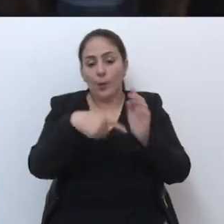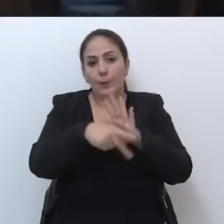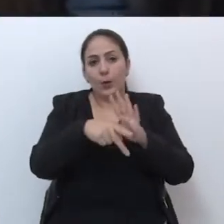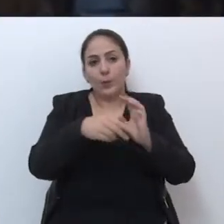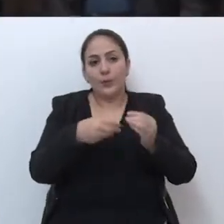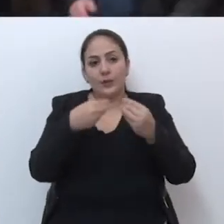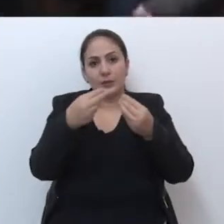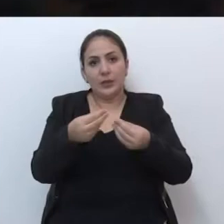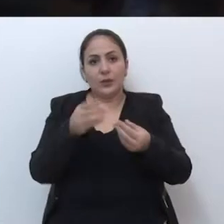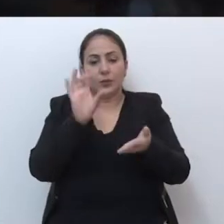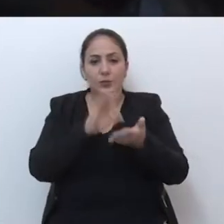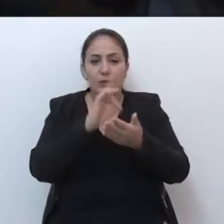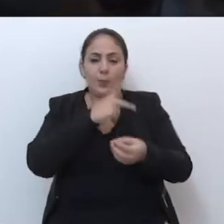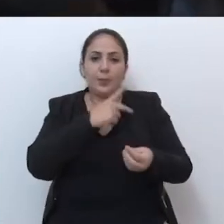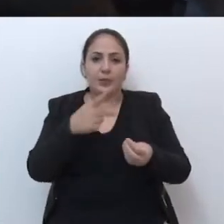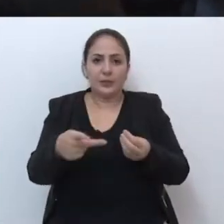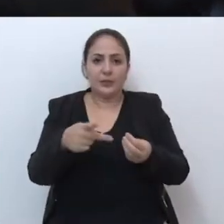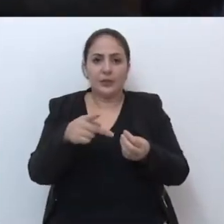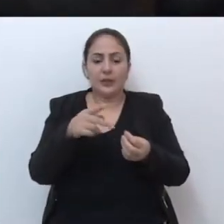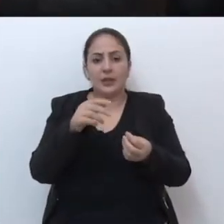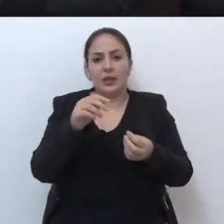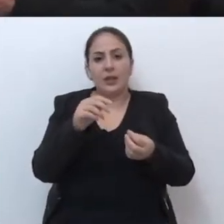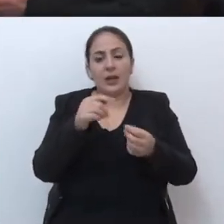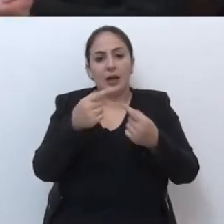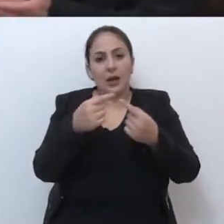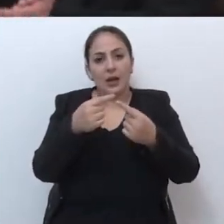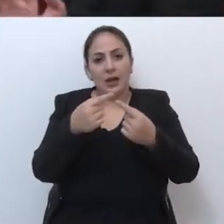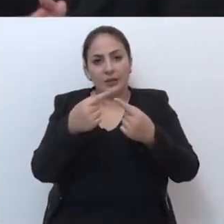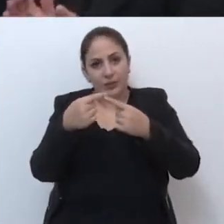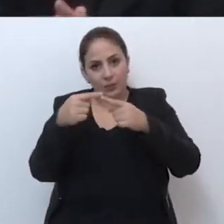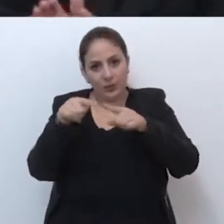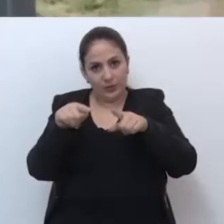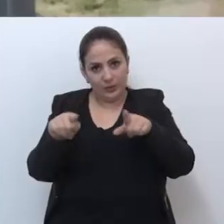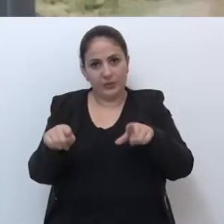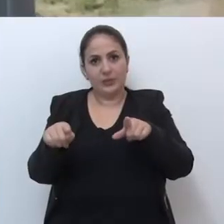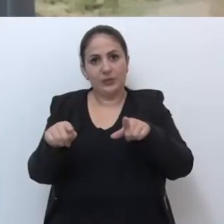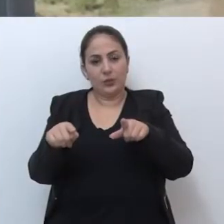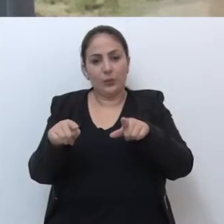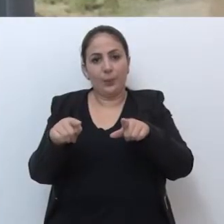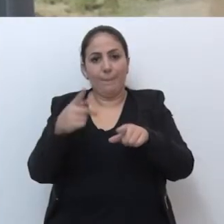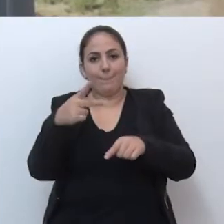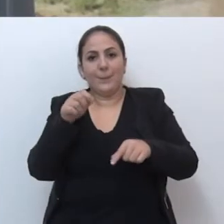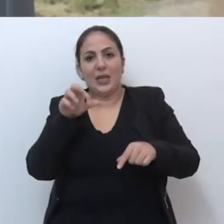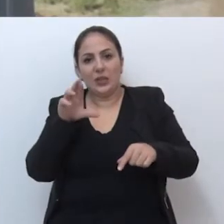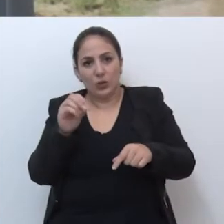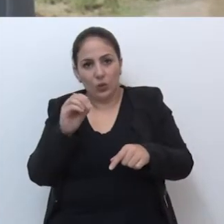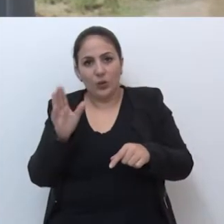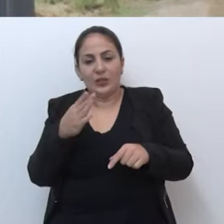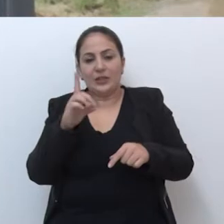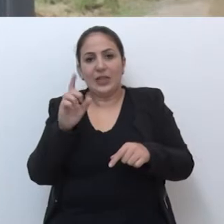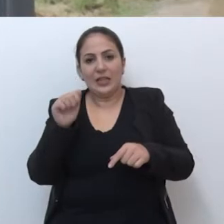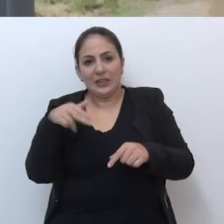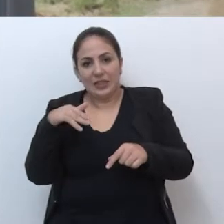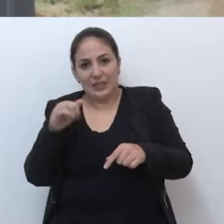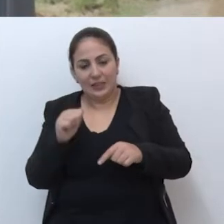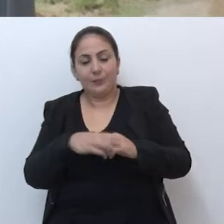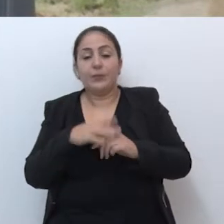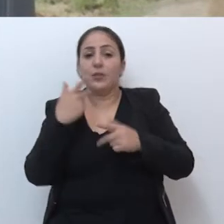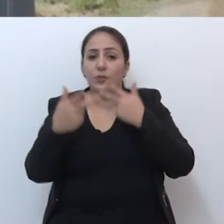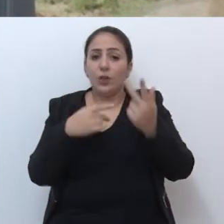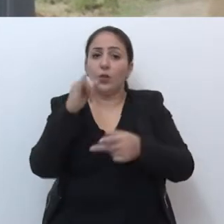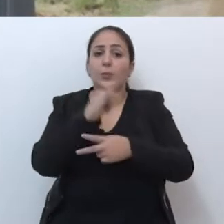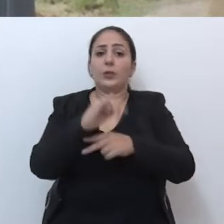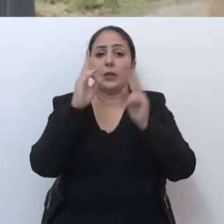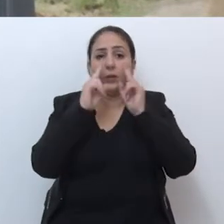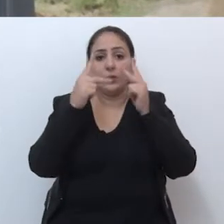delas entregue pelo atual presidente ao fundador da imobiliária. Pedro Danelli também salientou a importância